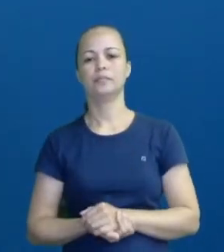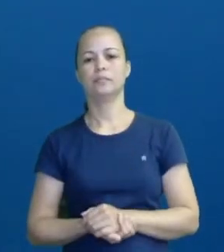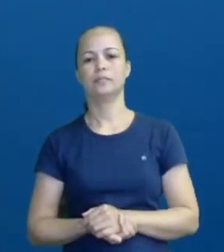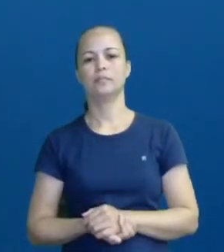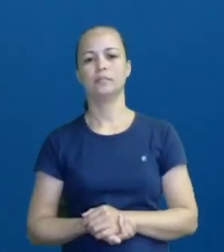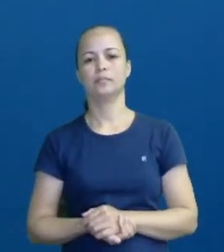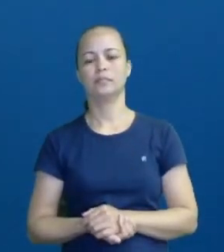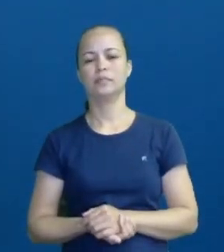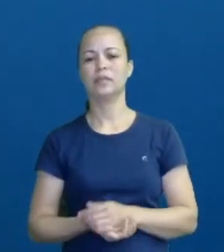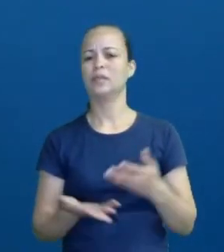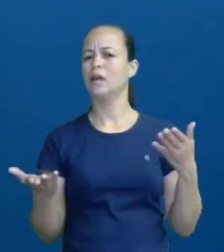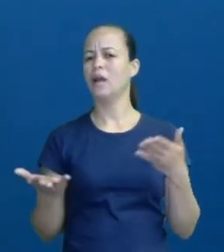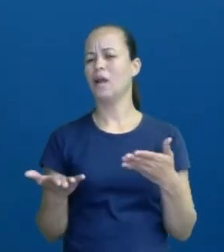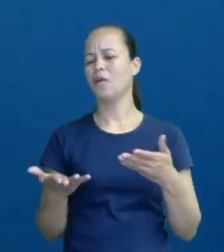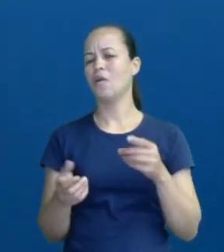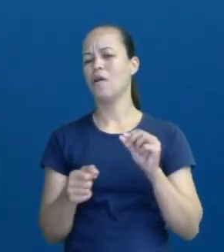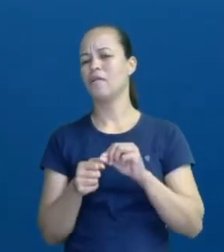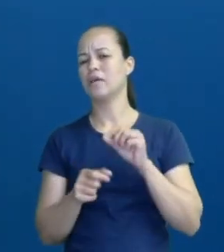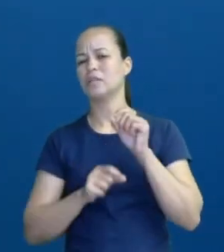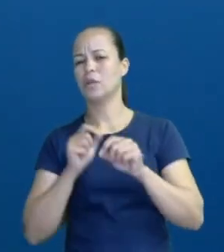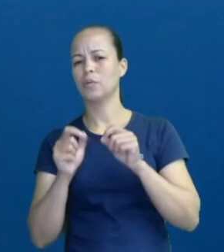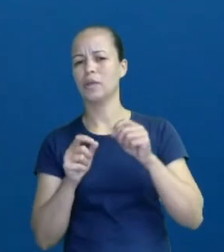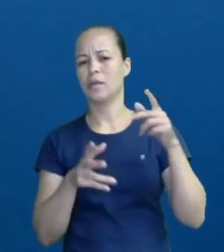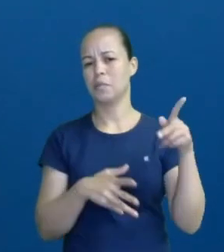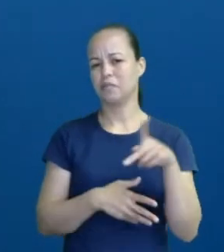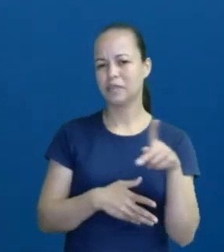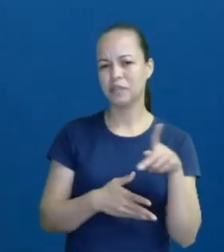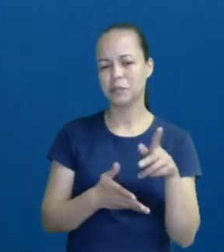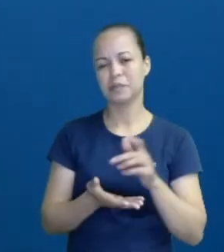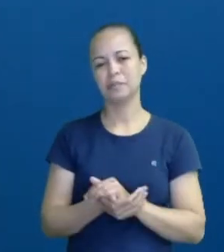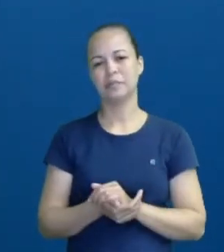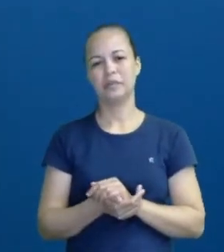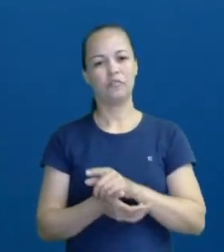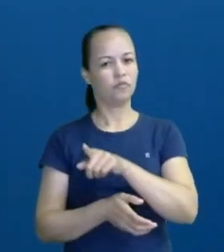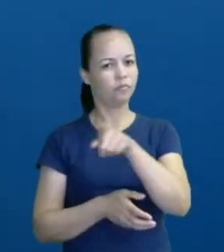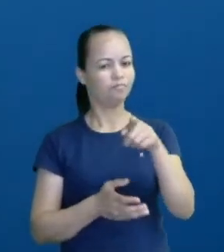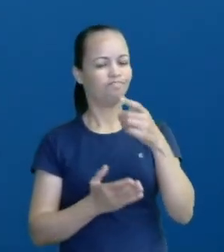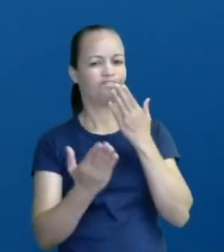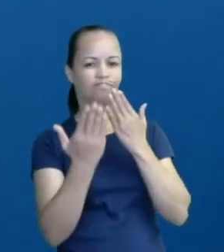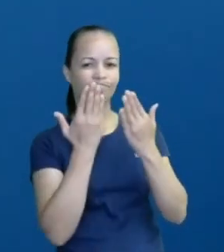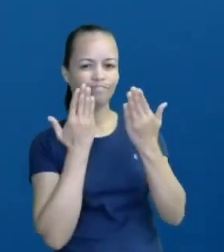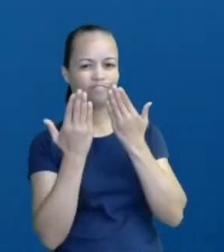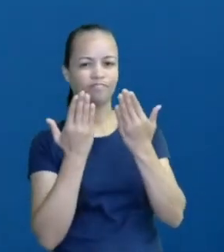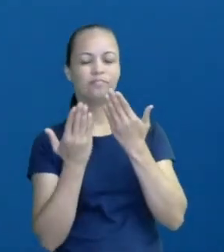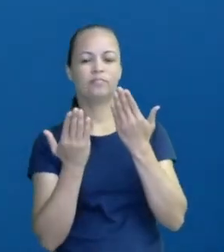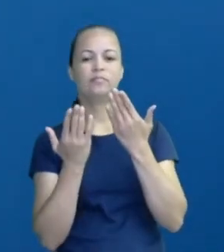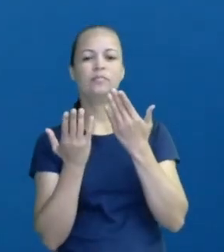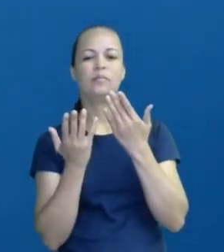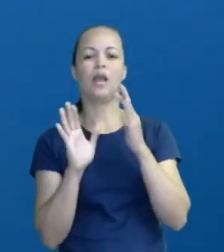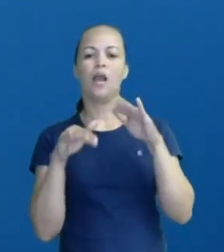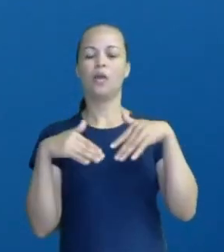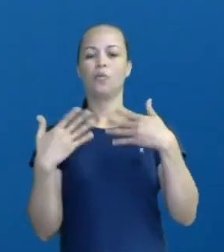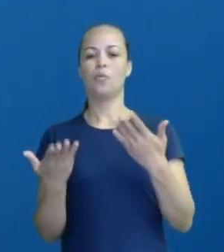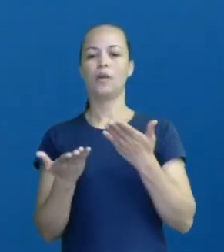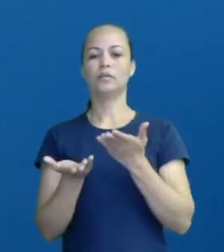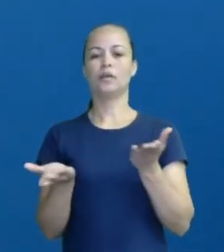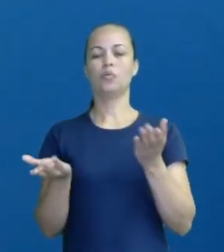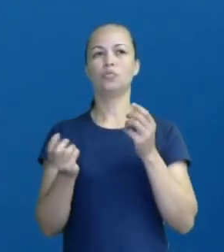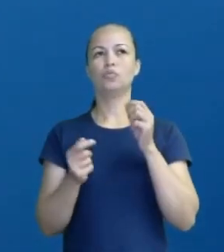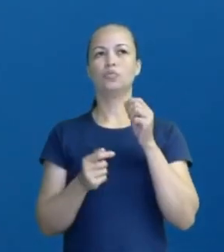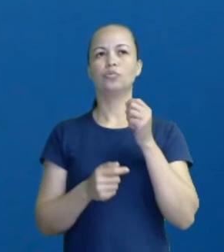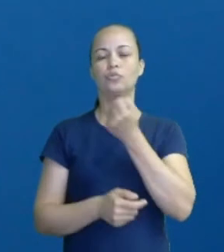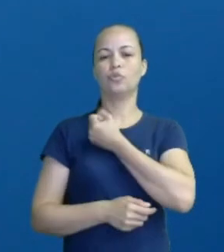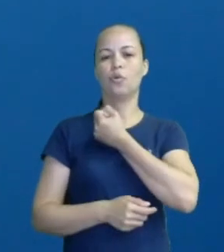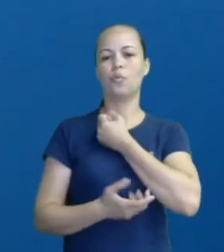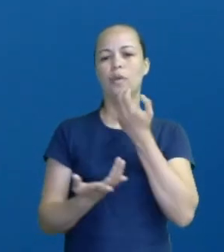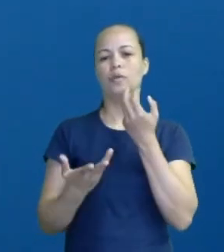o que é para fazer, tia? Vocês vão comparar quais foram os números que eu usei